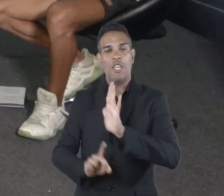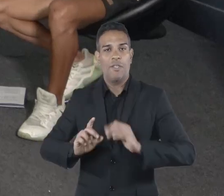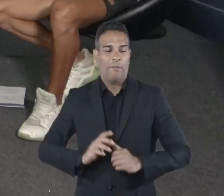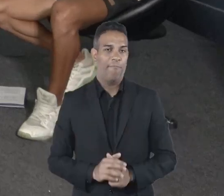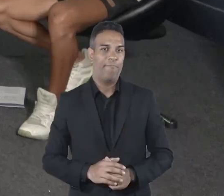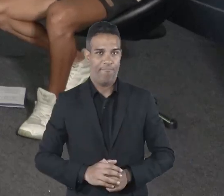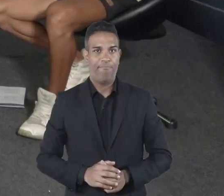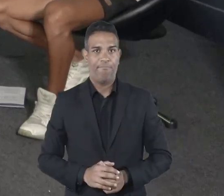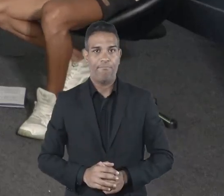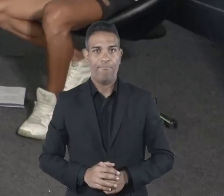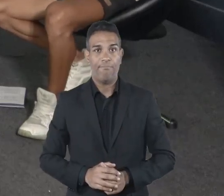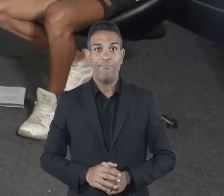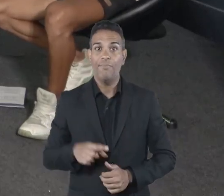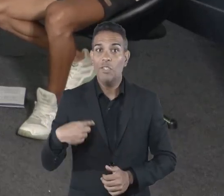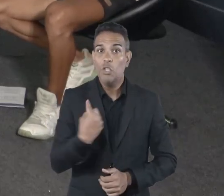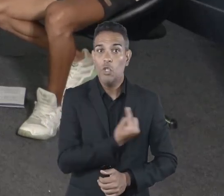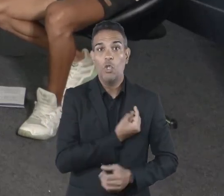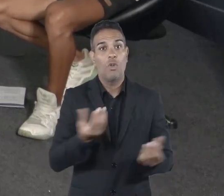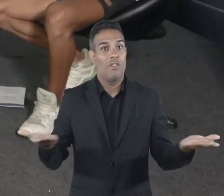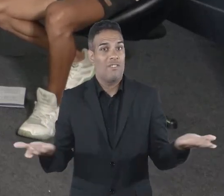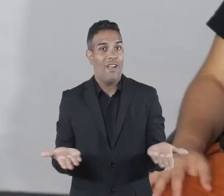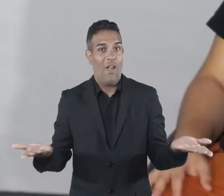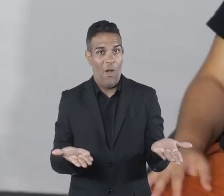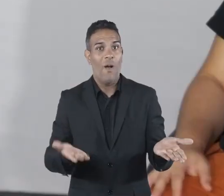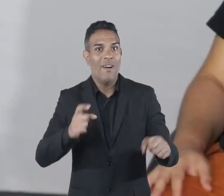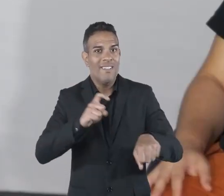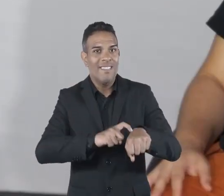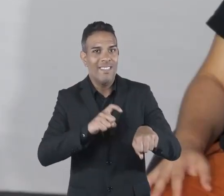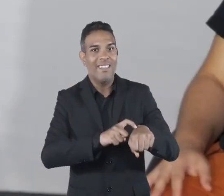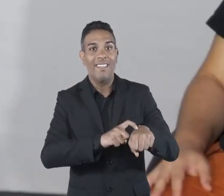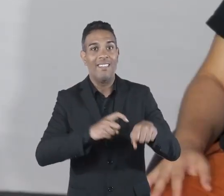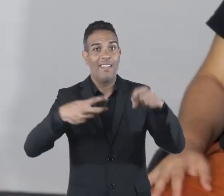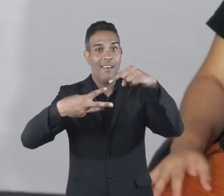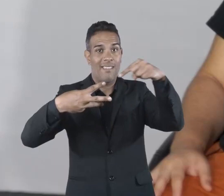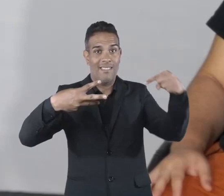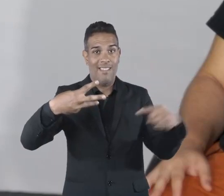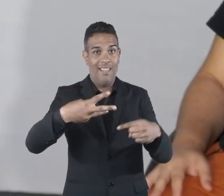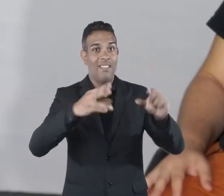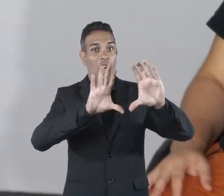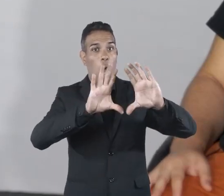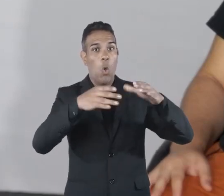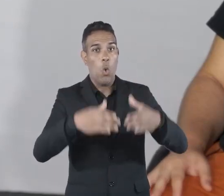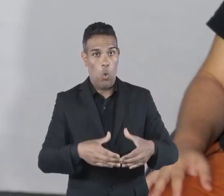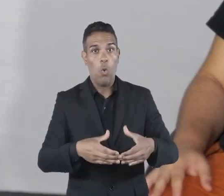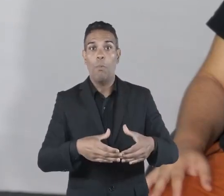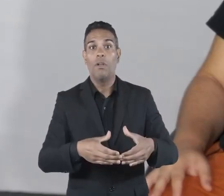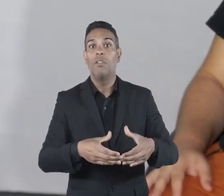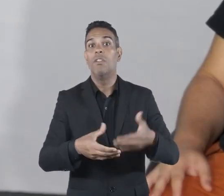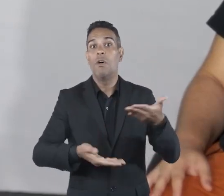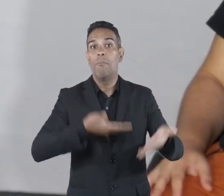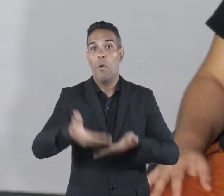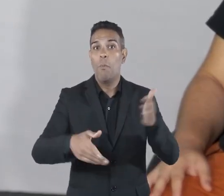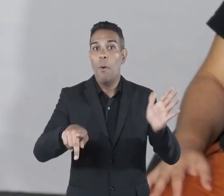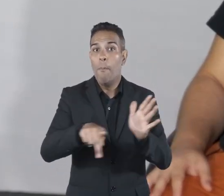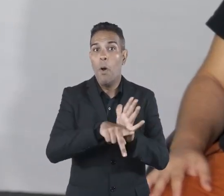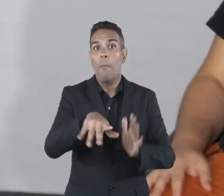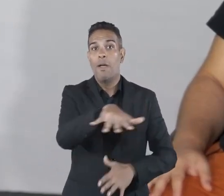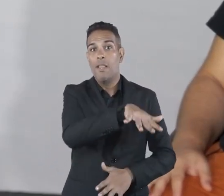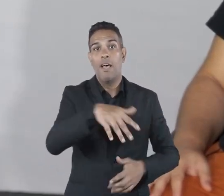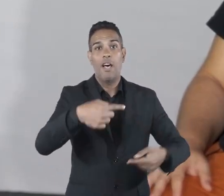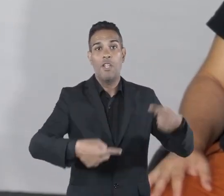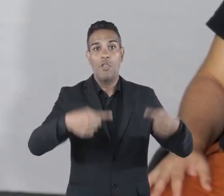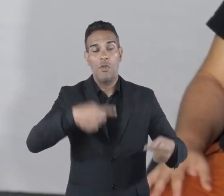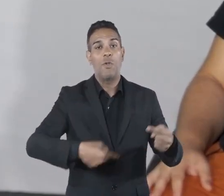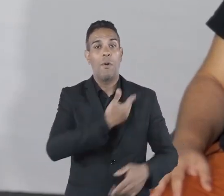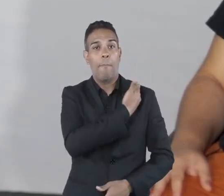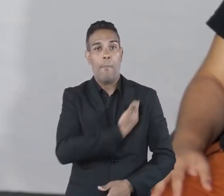é um direito. Então, a gente somos membros dos 3 comitês, tem 3 comitês de políticas públicas. No